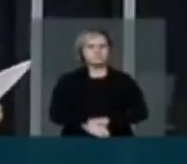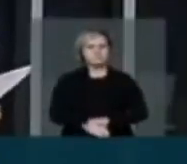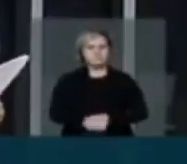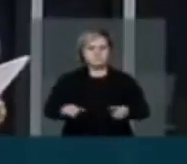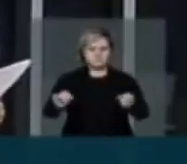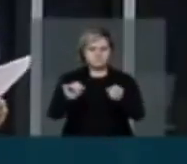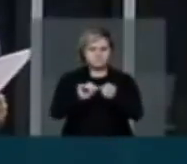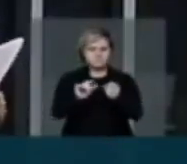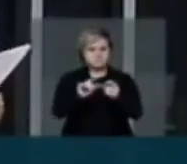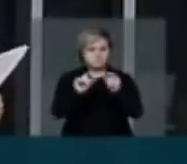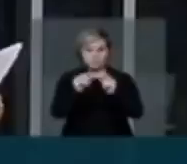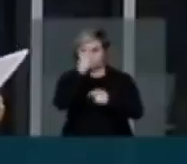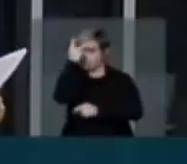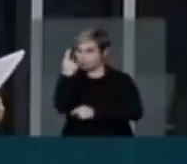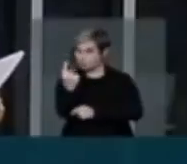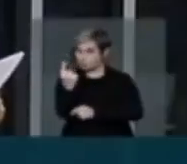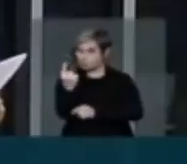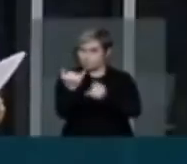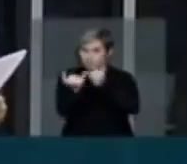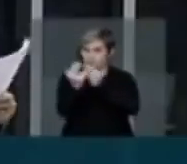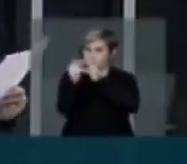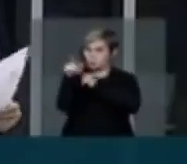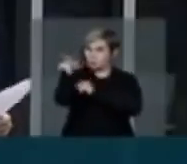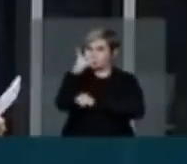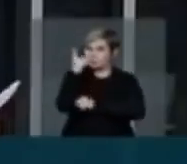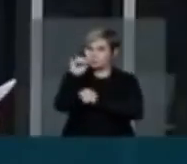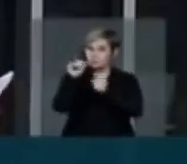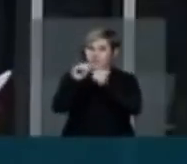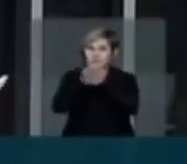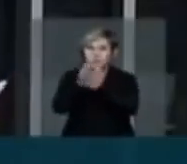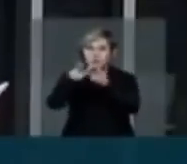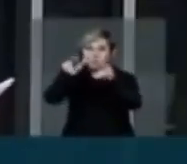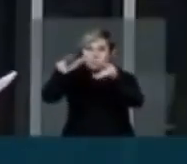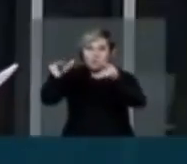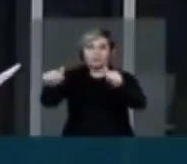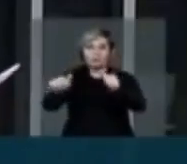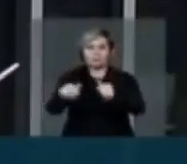Faz o que uma pessoa da qualidade desse deputado não faz e nunca vai fazer.